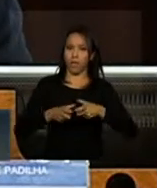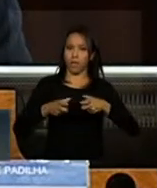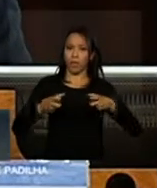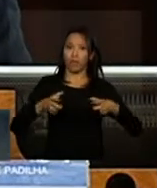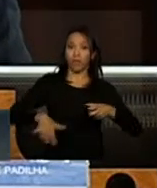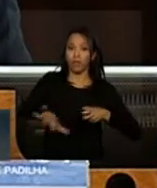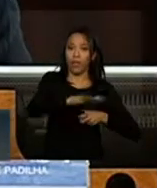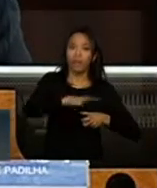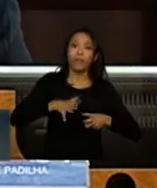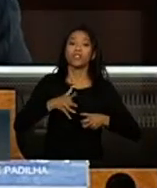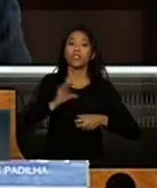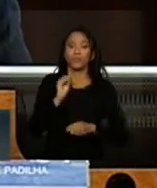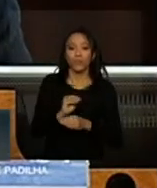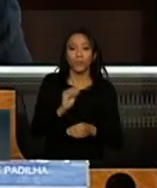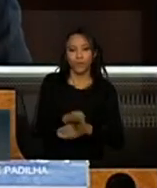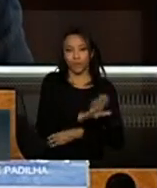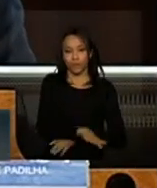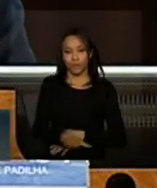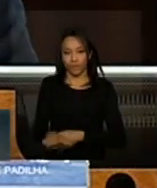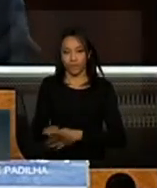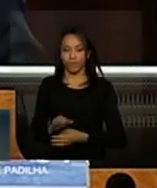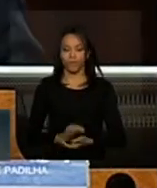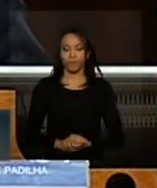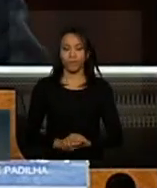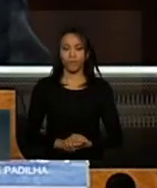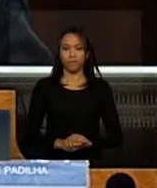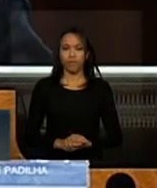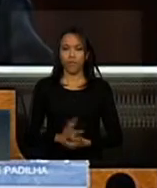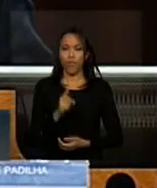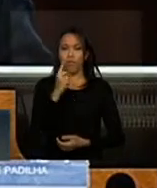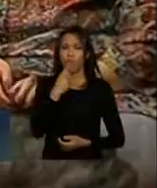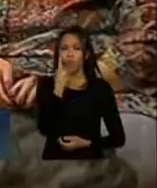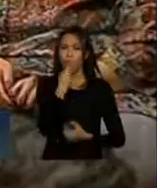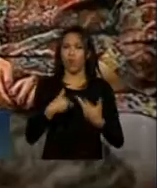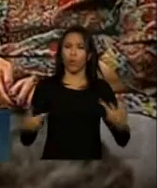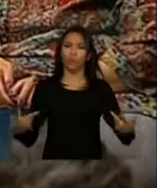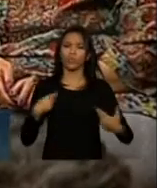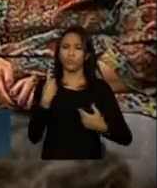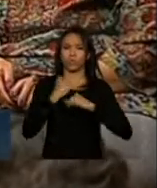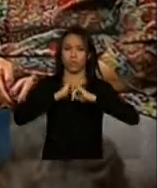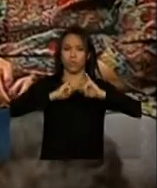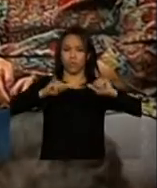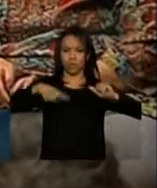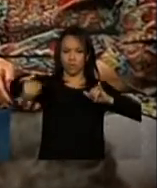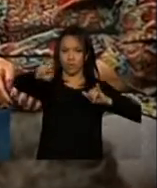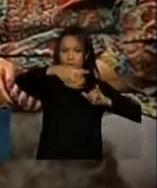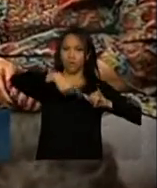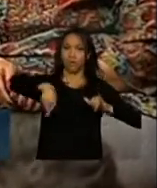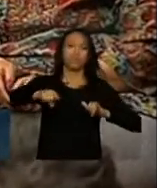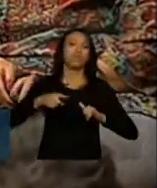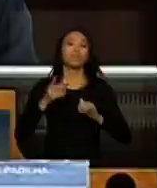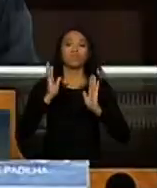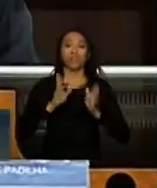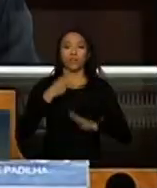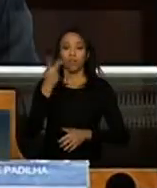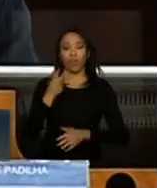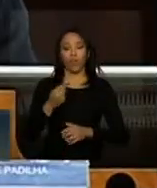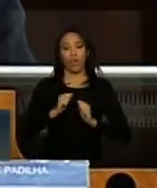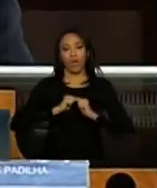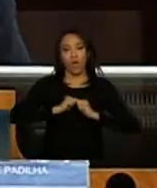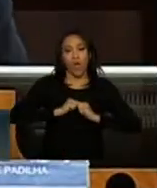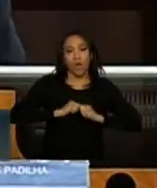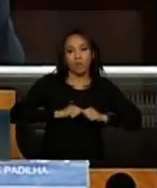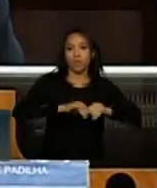pediatria. Queria só falar para vocês de um dado, o meu Vécio comentou, tanto da expansão da